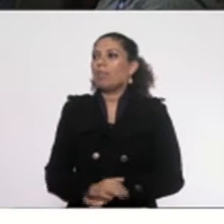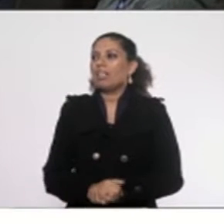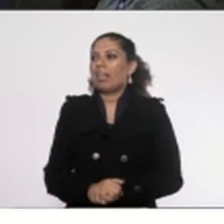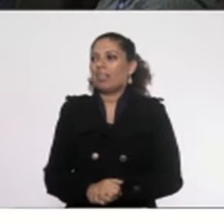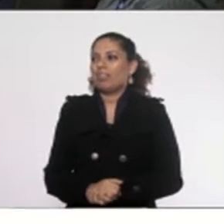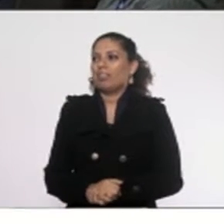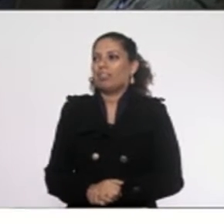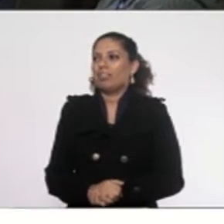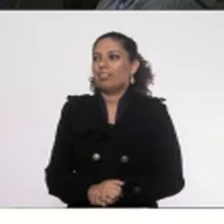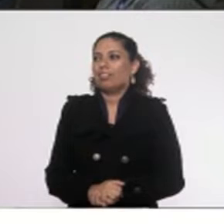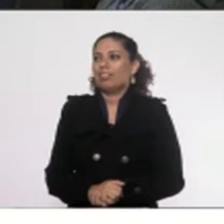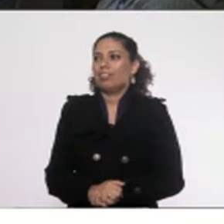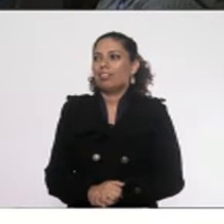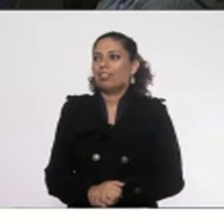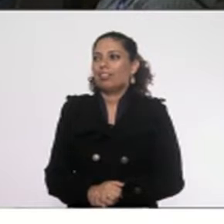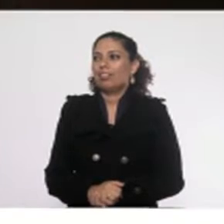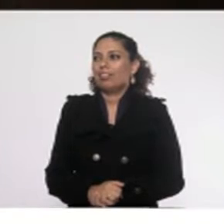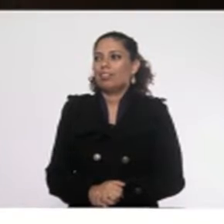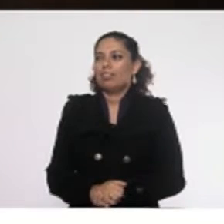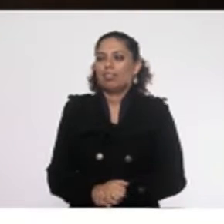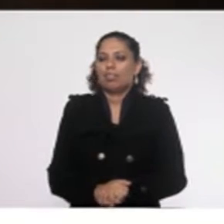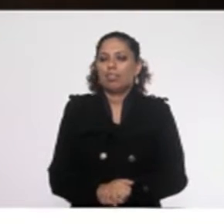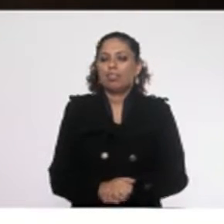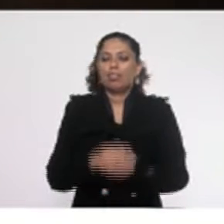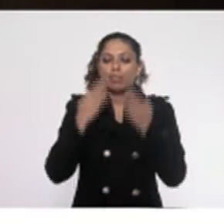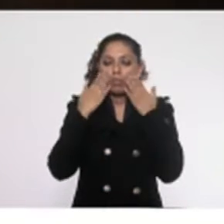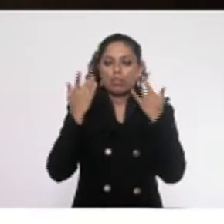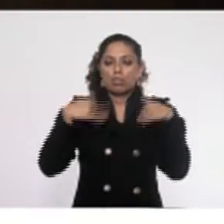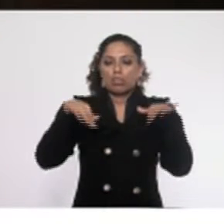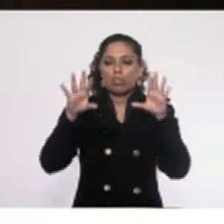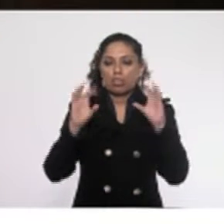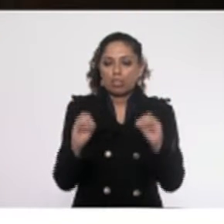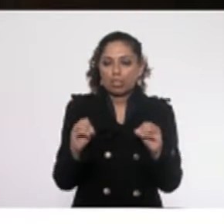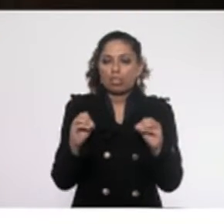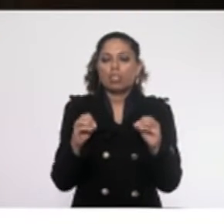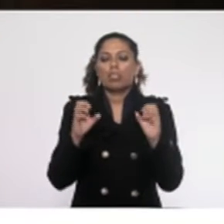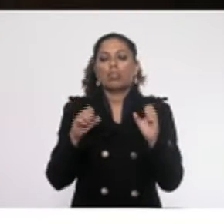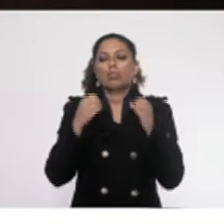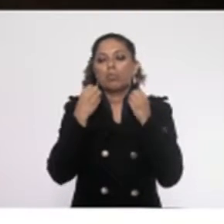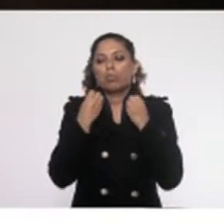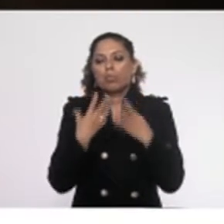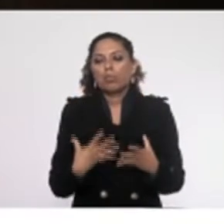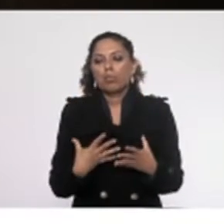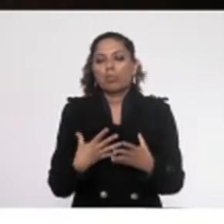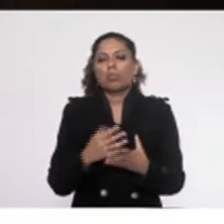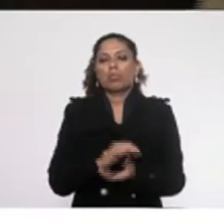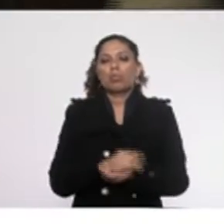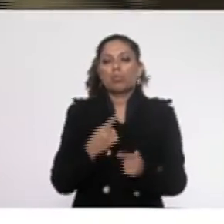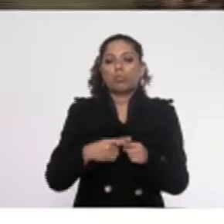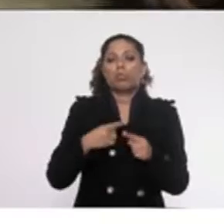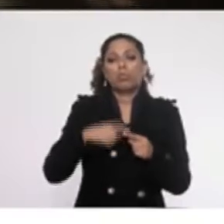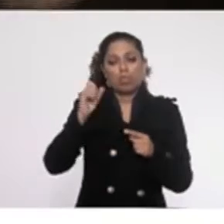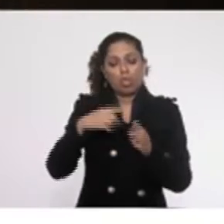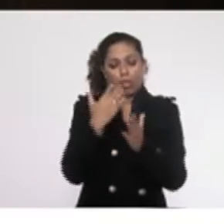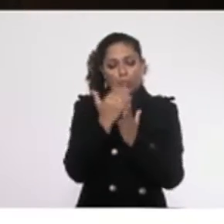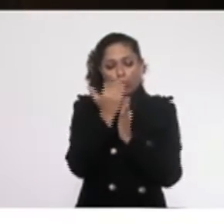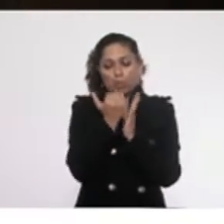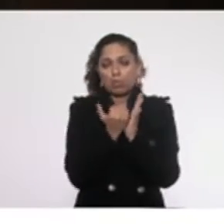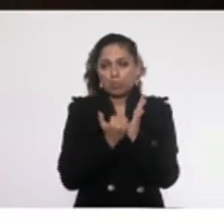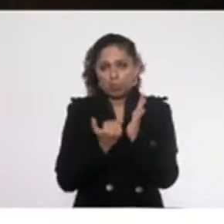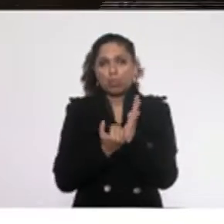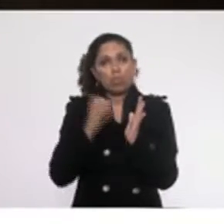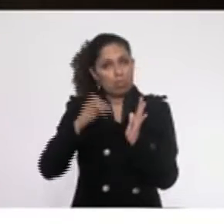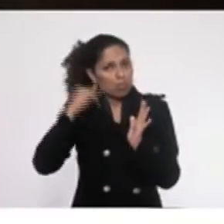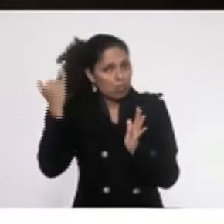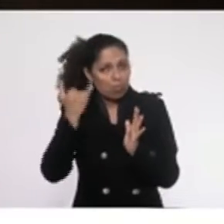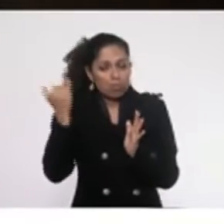Não faz parte da LDO, mas em áreas da transparência, eu acho que a gente pode passar, até porque são dados públicos divulgados e é